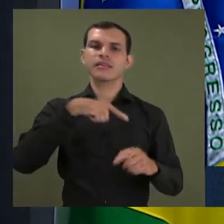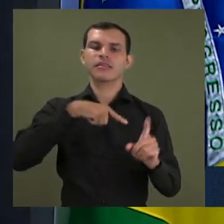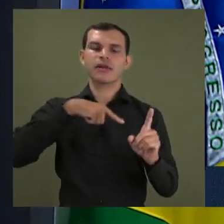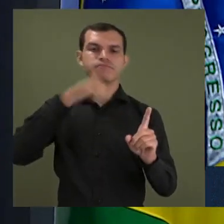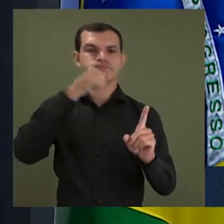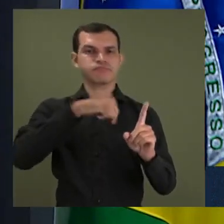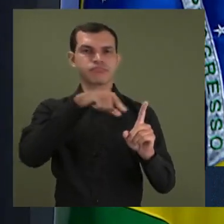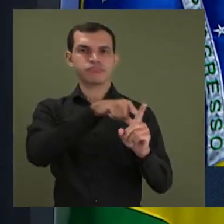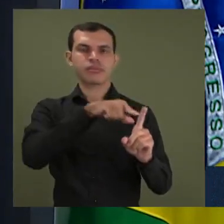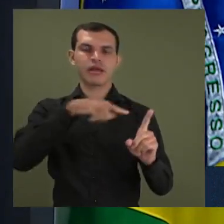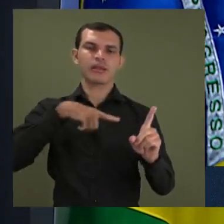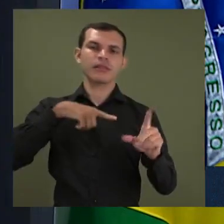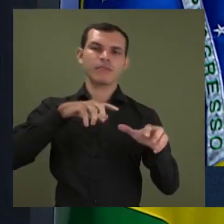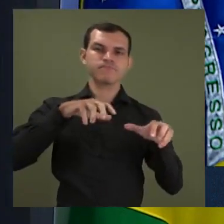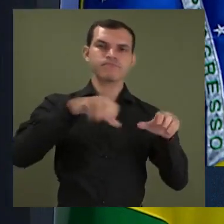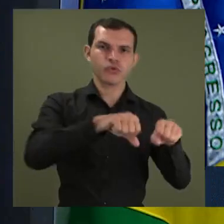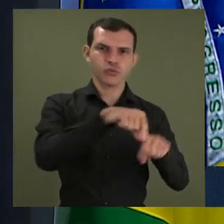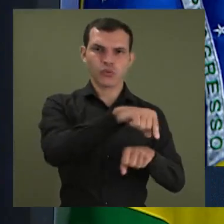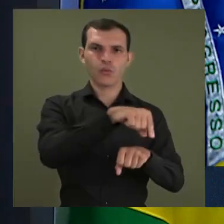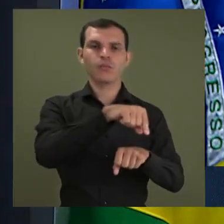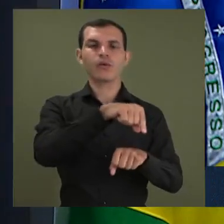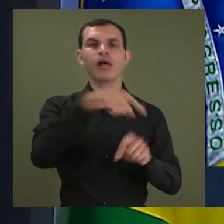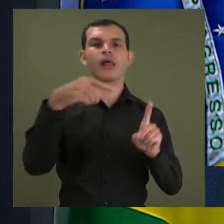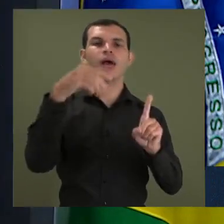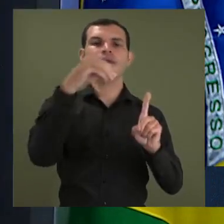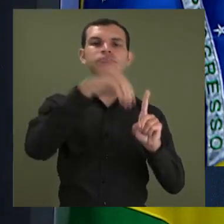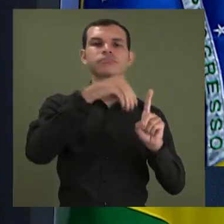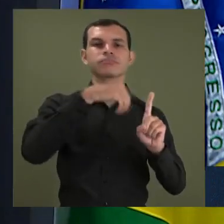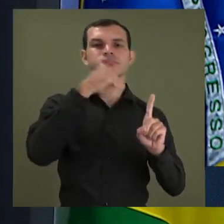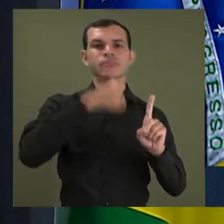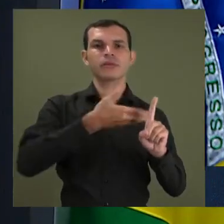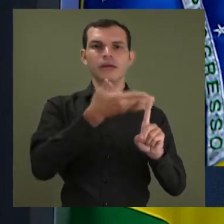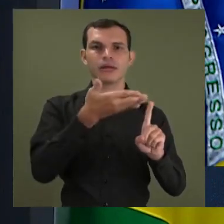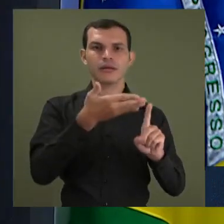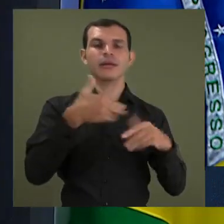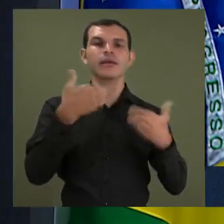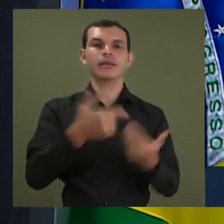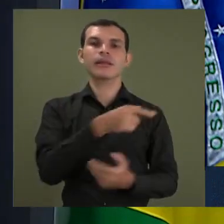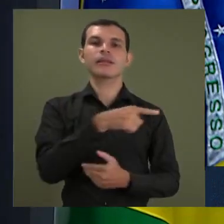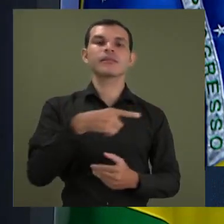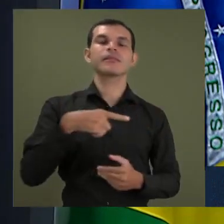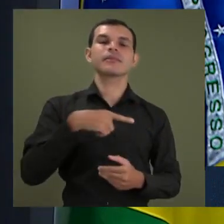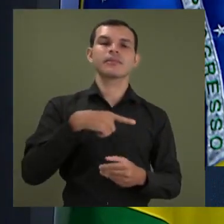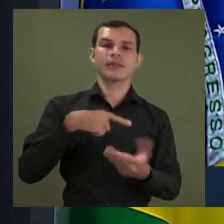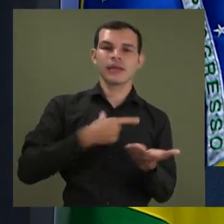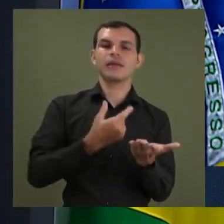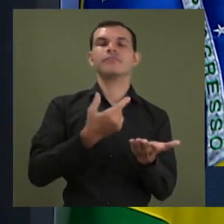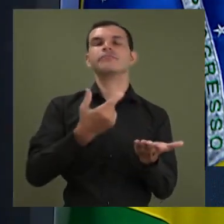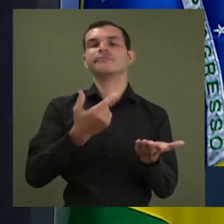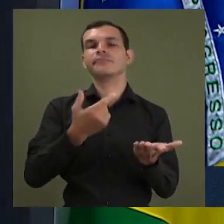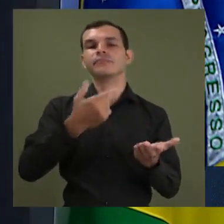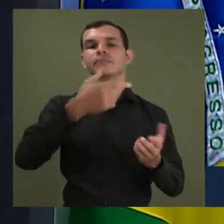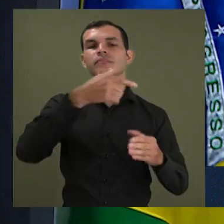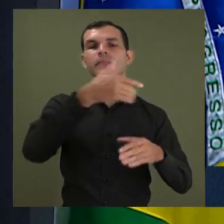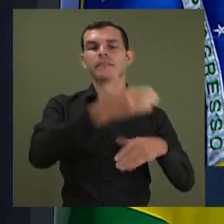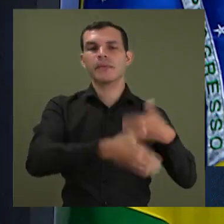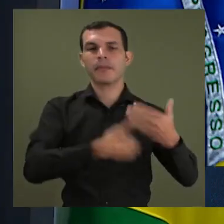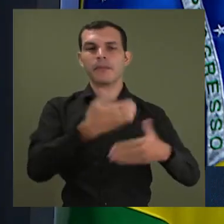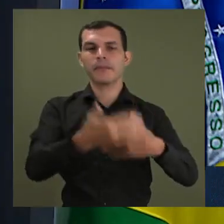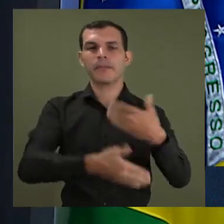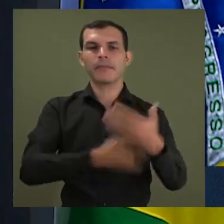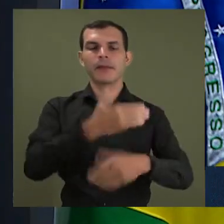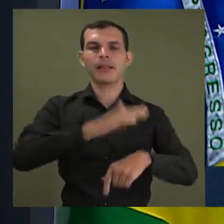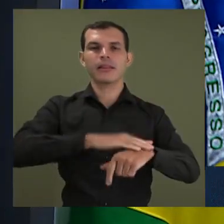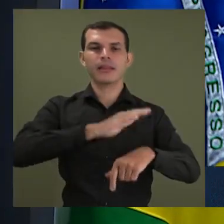artigo 213 no Código Penal, com pena de 8 a 15 anos de prisão, e quem